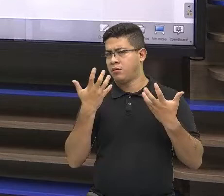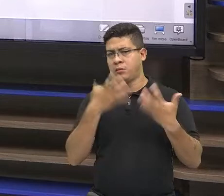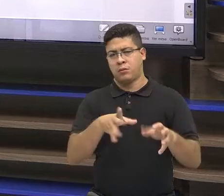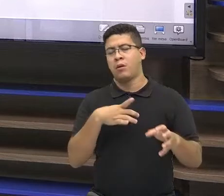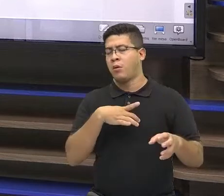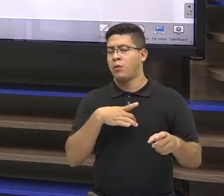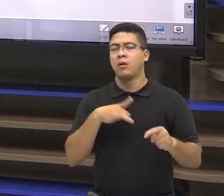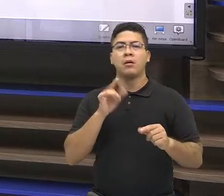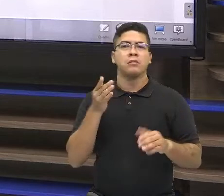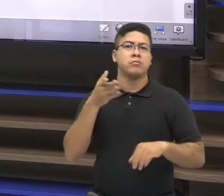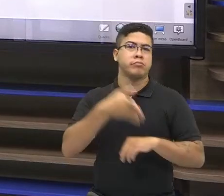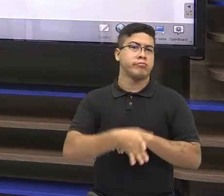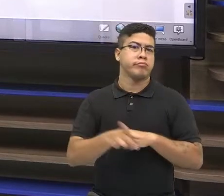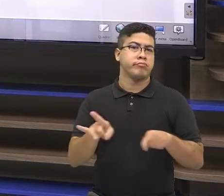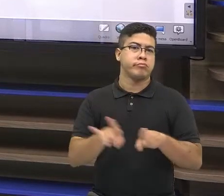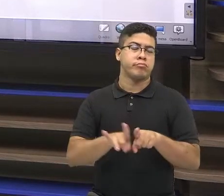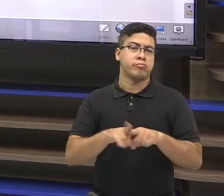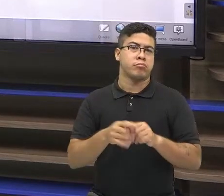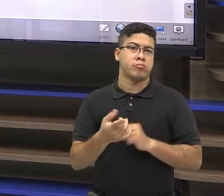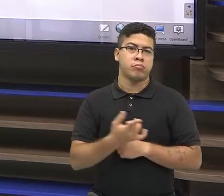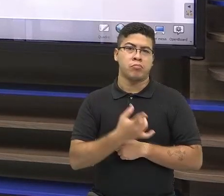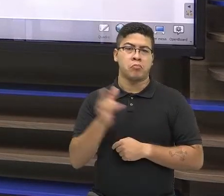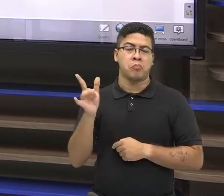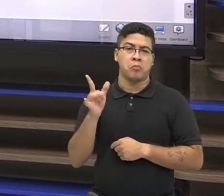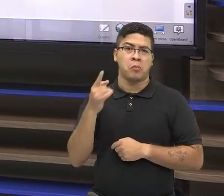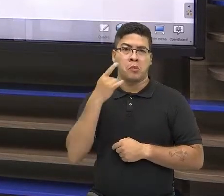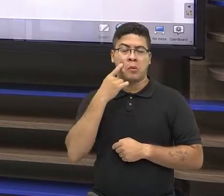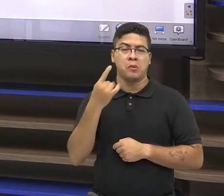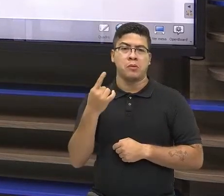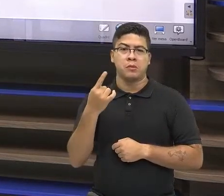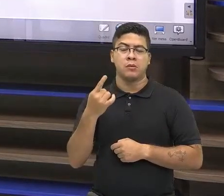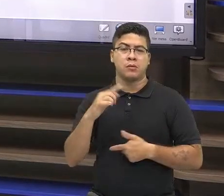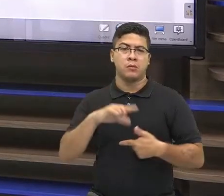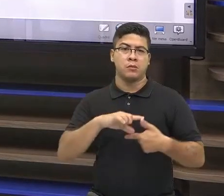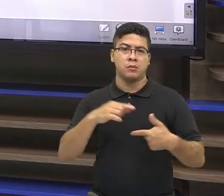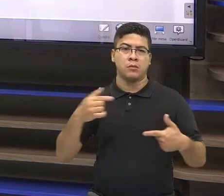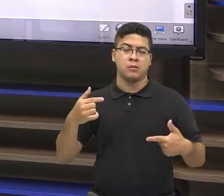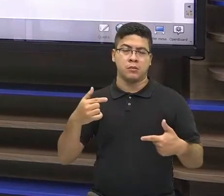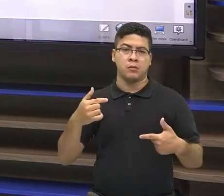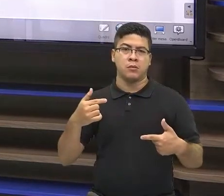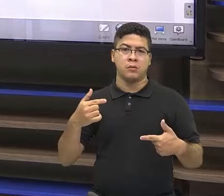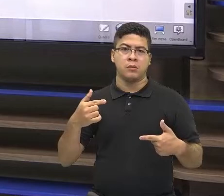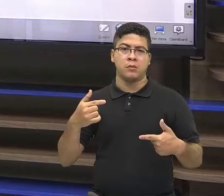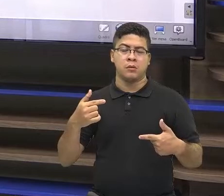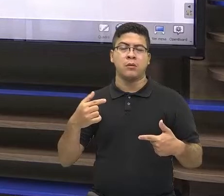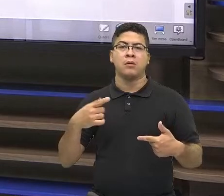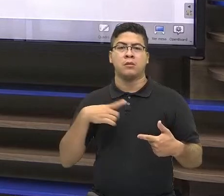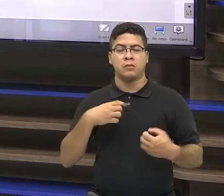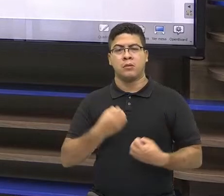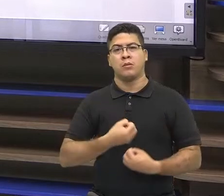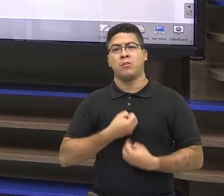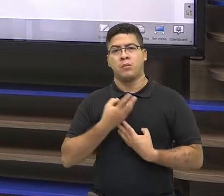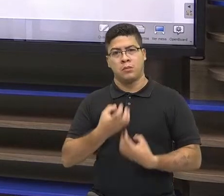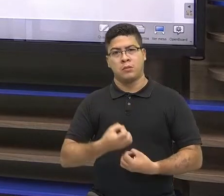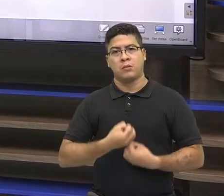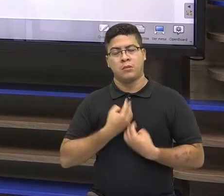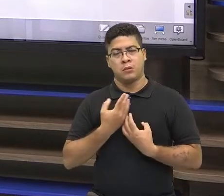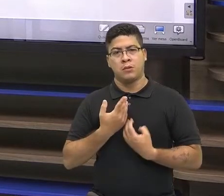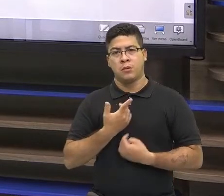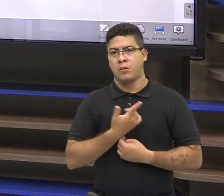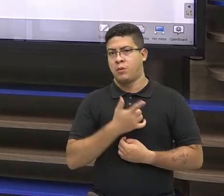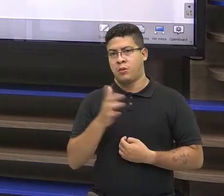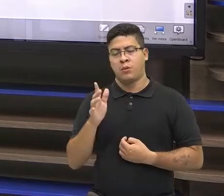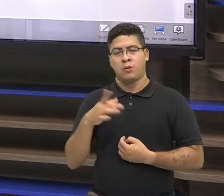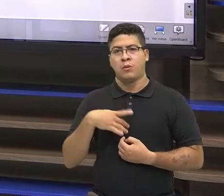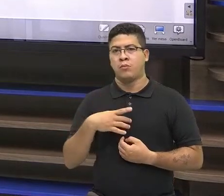forma. É tanto que hoje no modernismo a gente vê já poemas, né, diversos